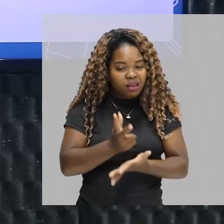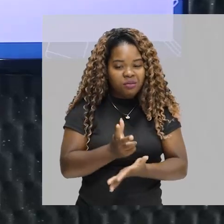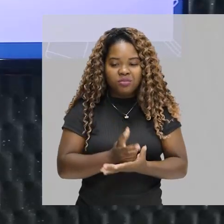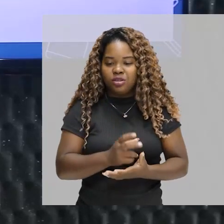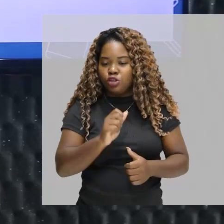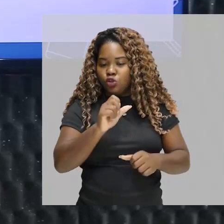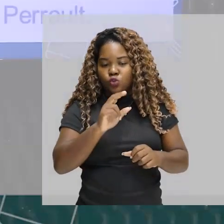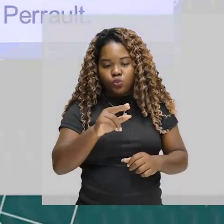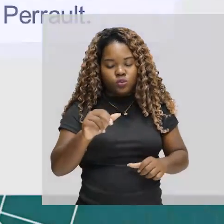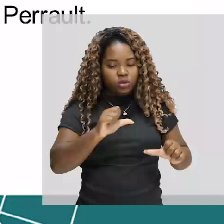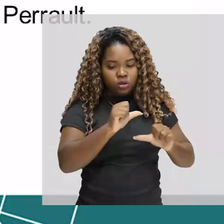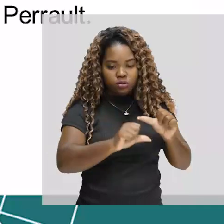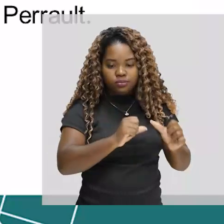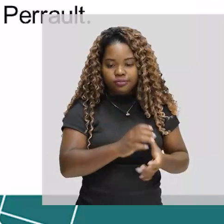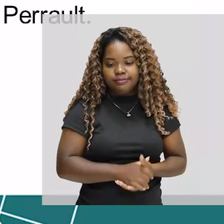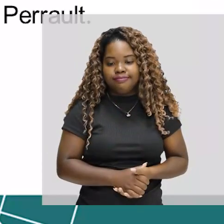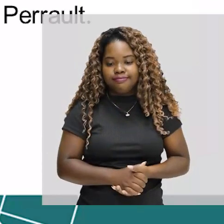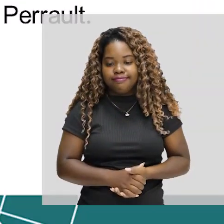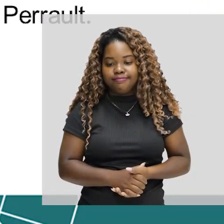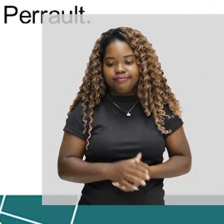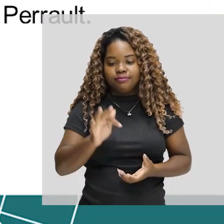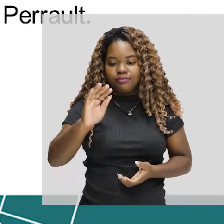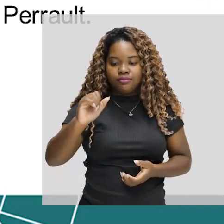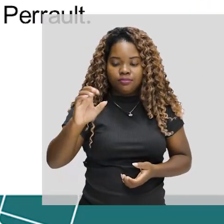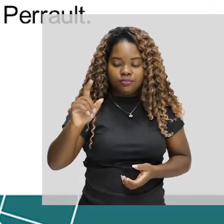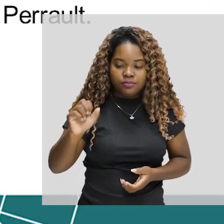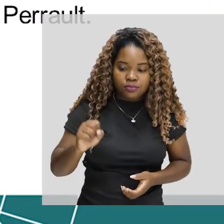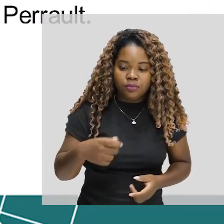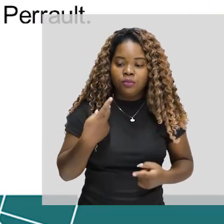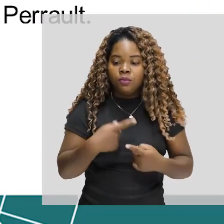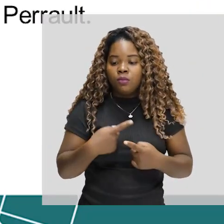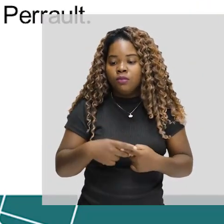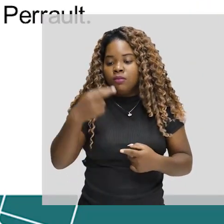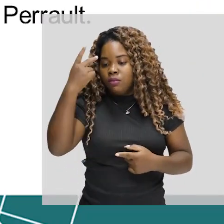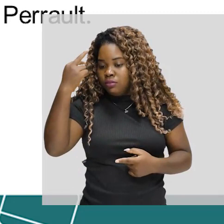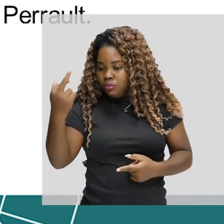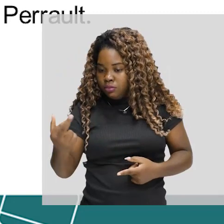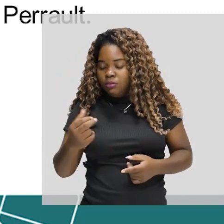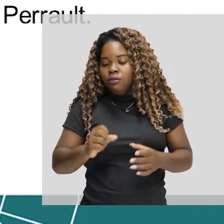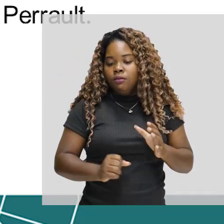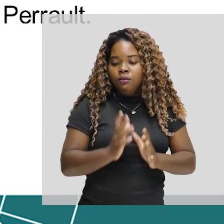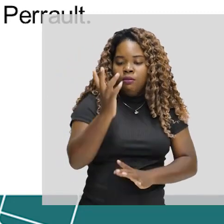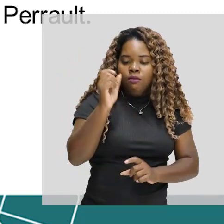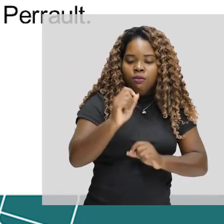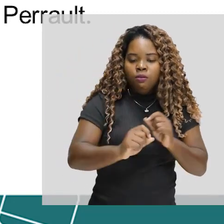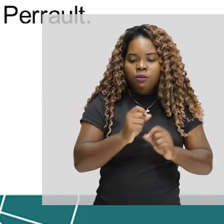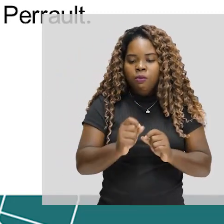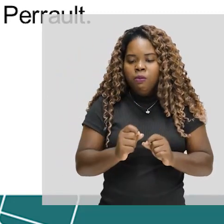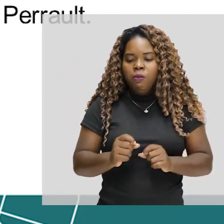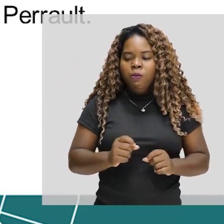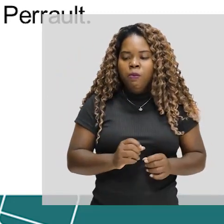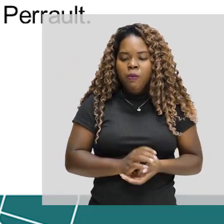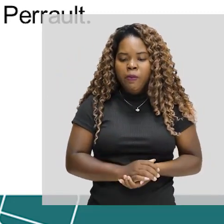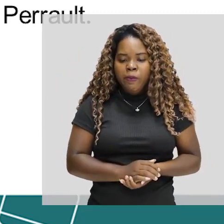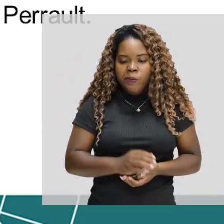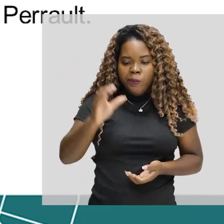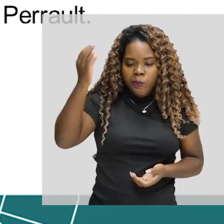bom? Então chamamos de contos de fadas porque são histórias que têm sua origem na cultura, presta